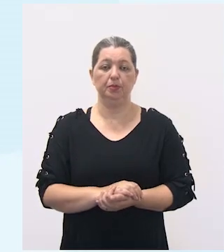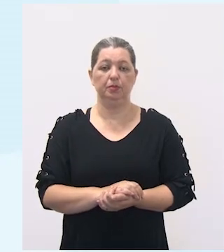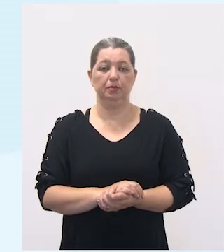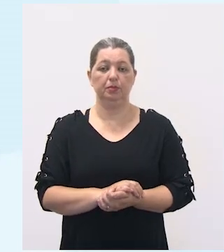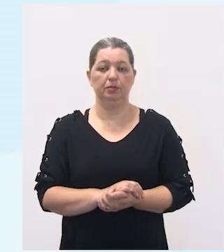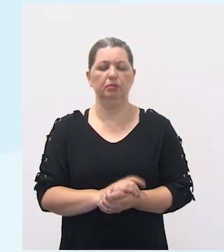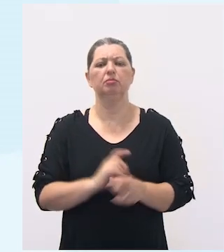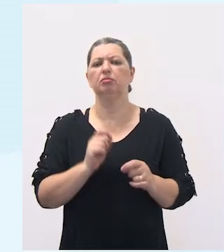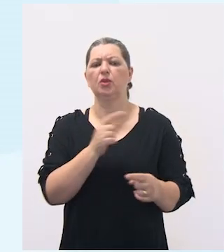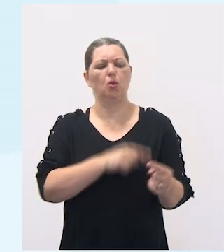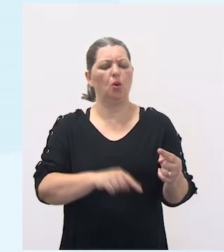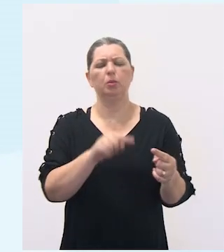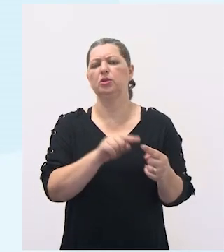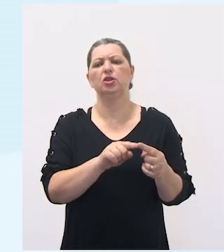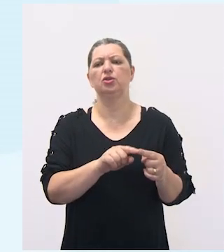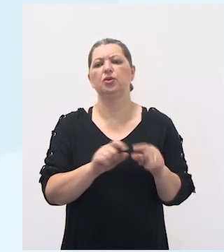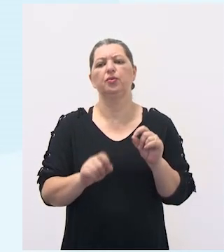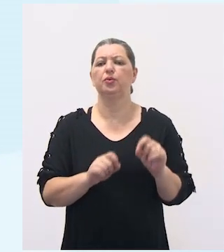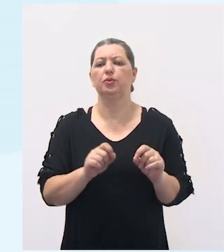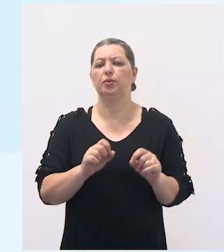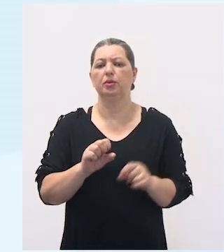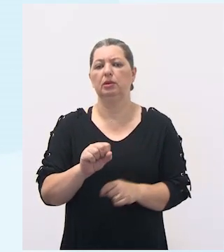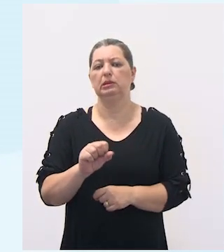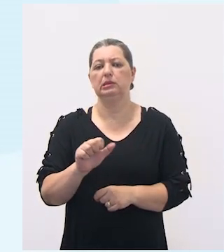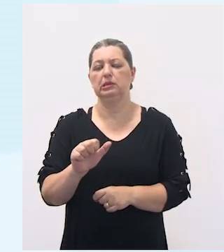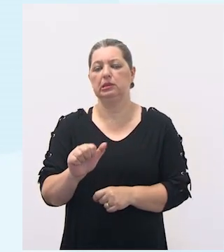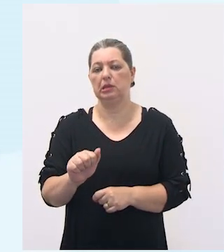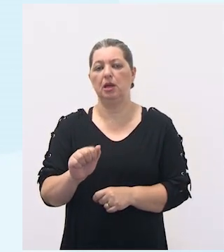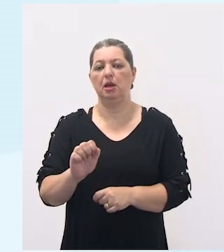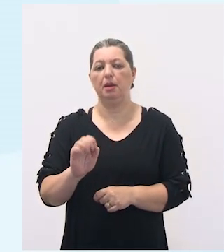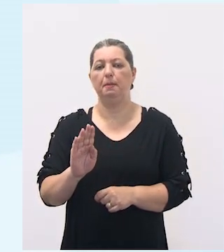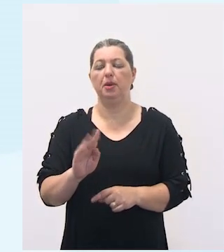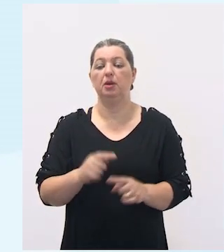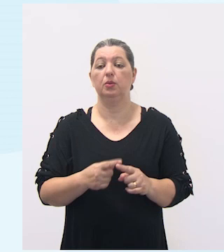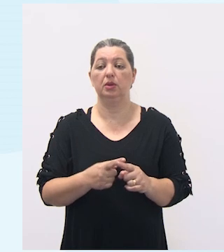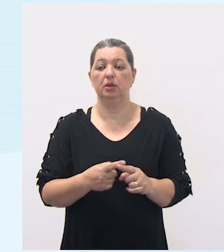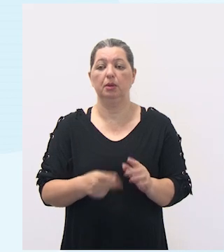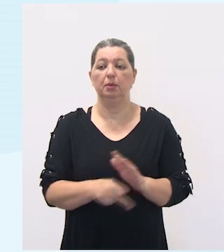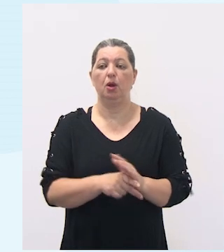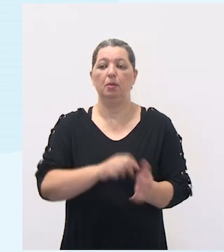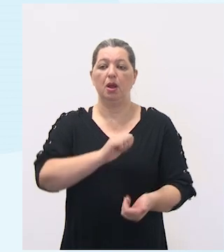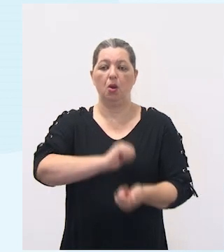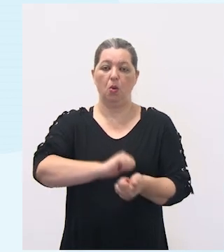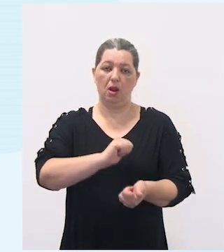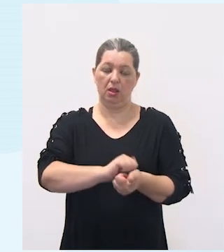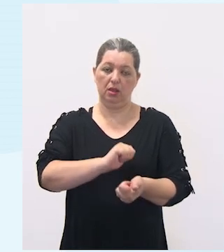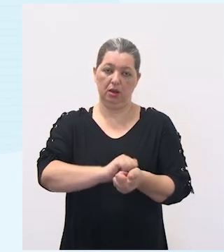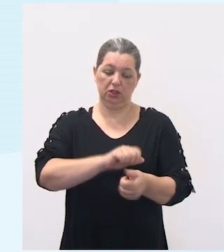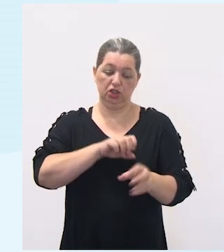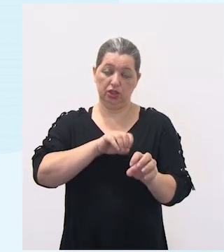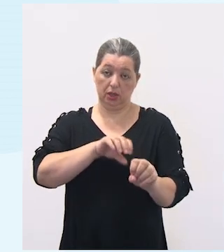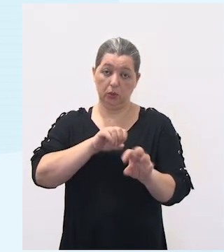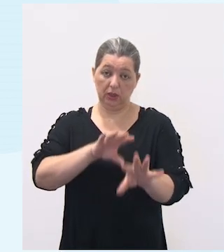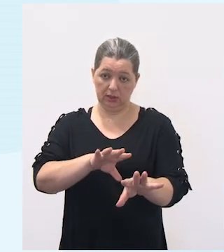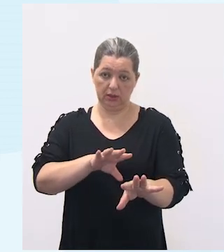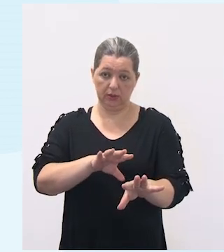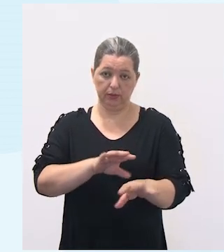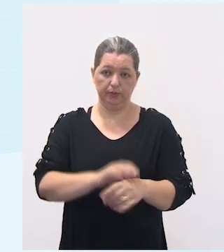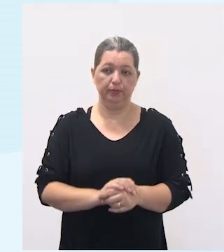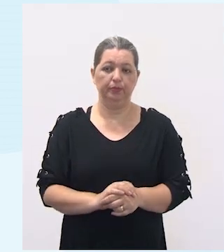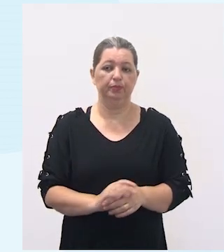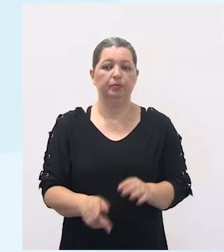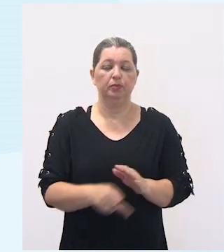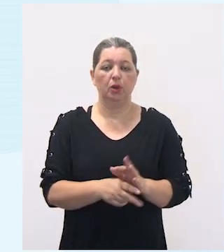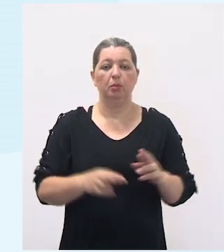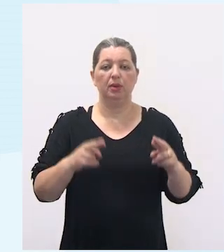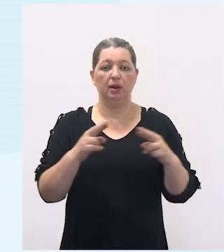é o objetivo do SAEB? Ele vai diagnosticar a qualidade da educação oferecida pelas escolas e as redes